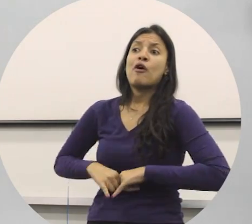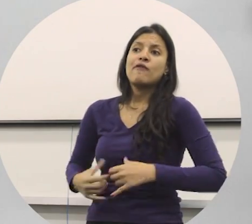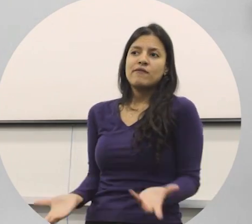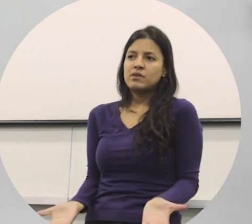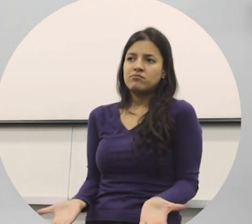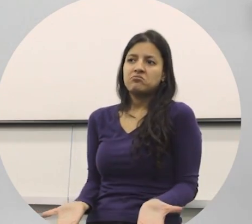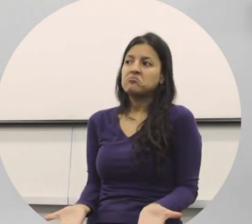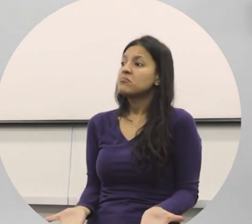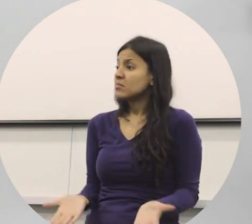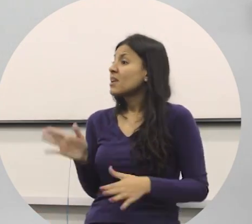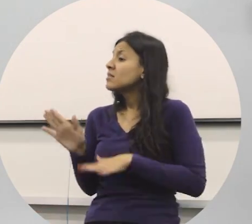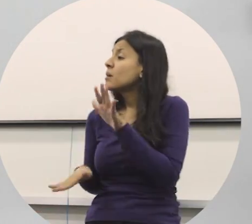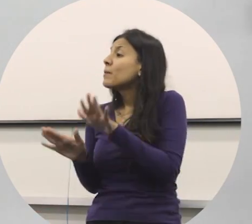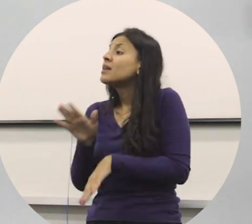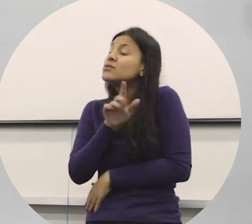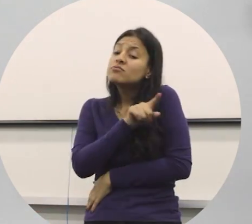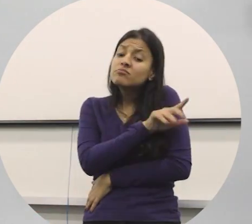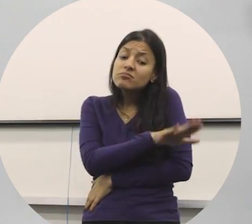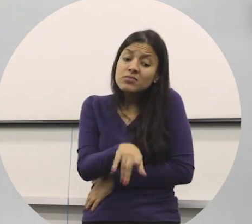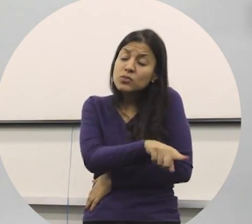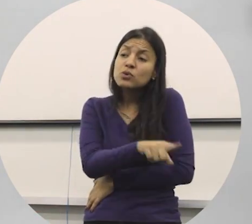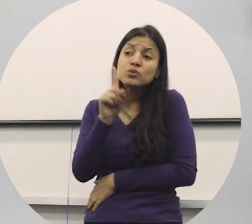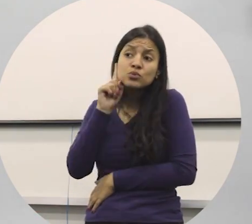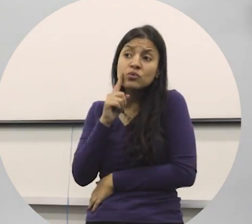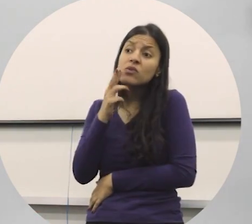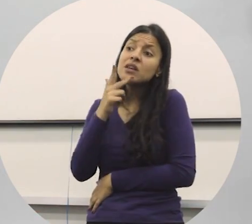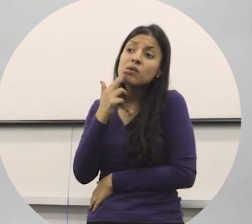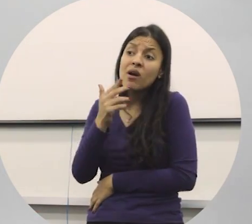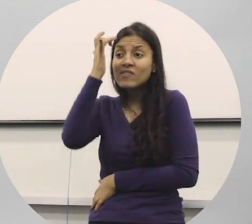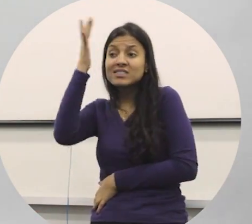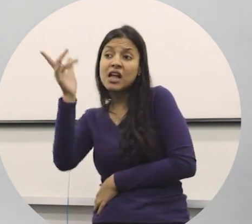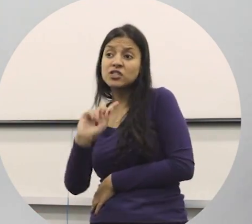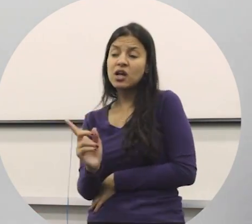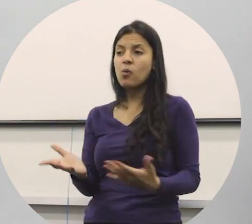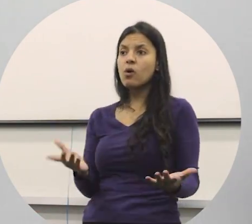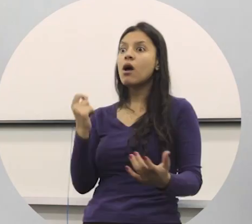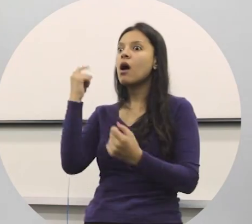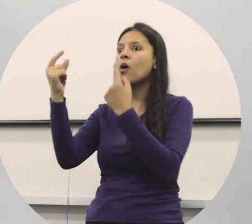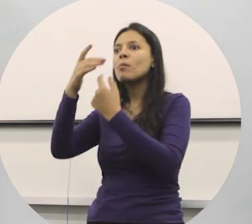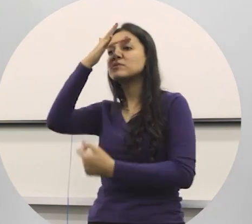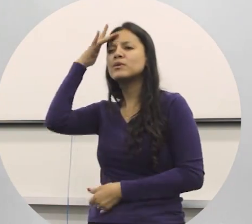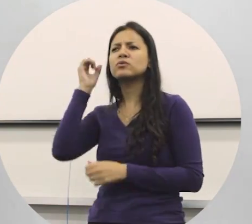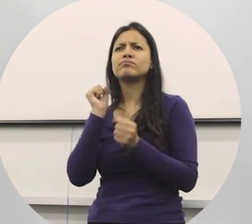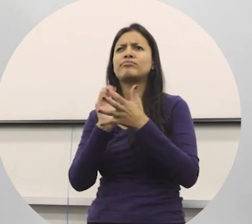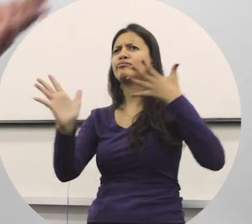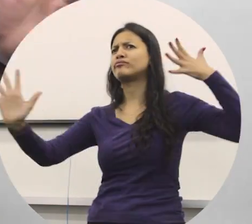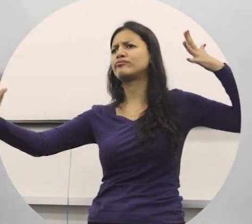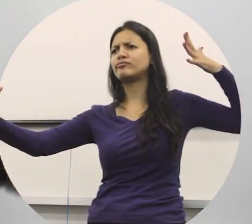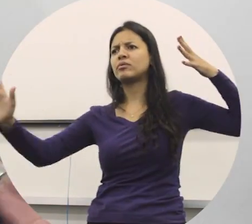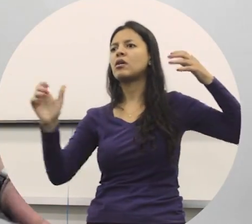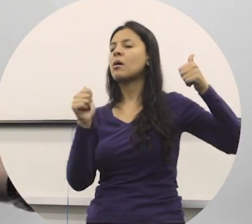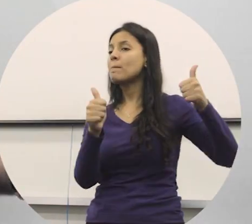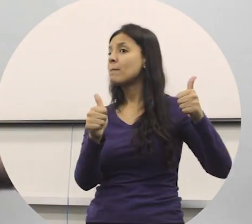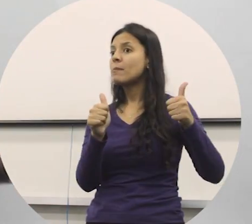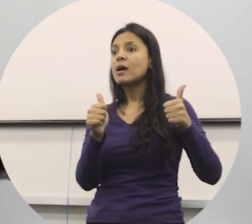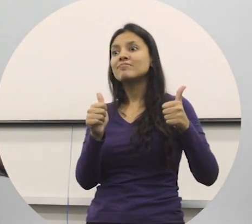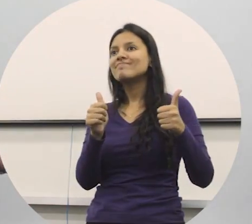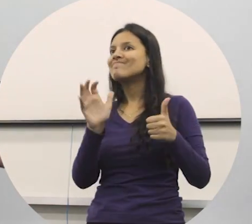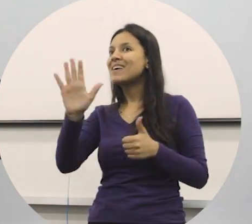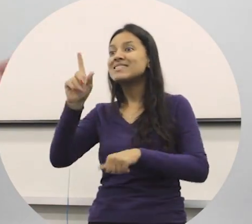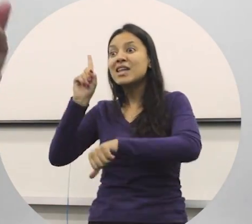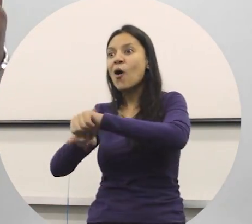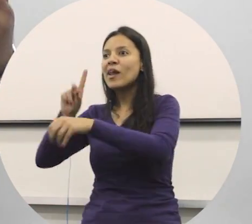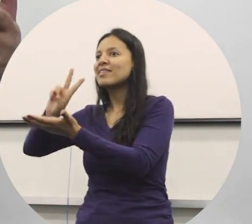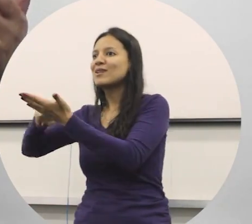questão dessa facilidade mesmo com línguas, né? Tem pessoas que são muito fluentes em língua de sinais, mas não conseguem ser intérpretes de língua de